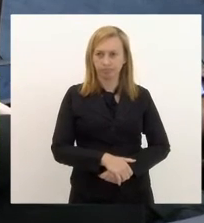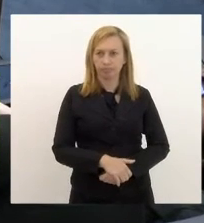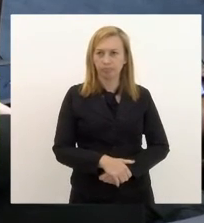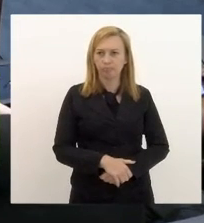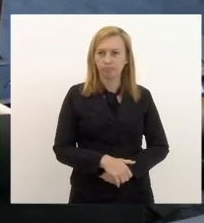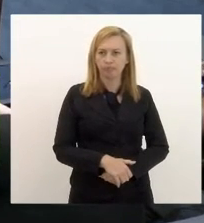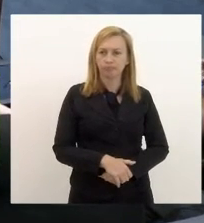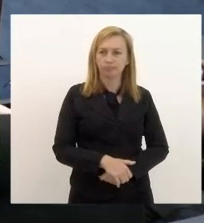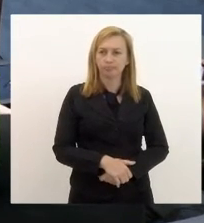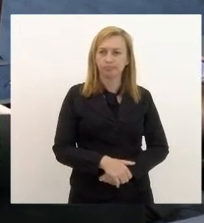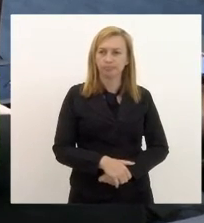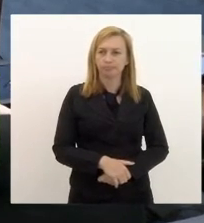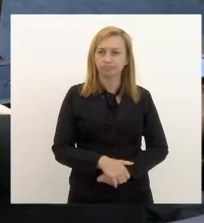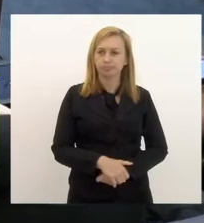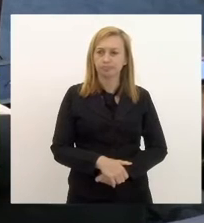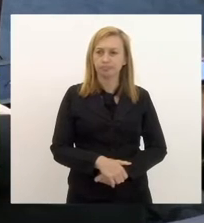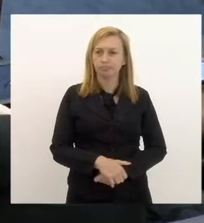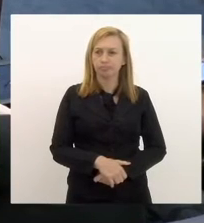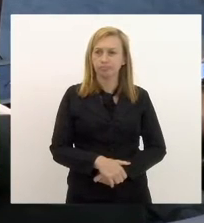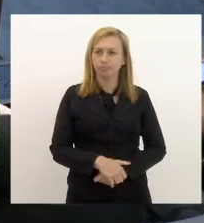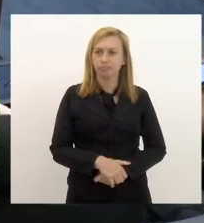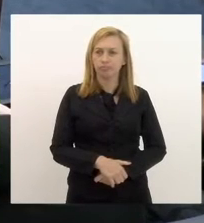E aí